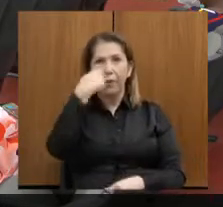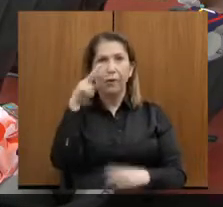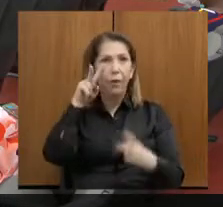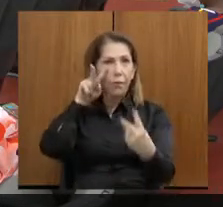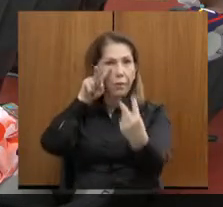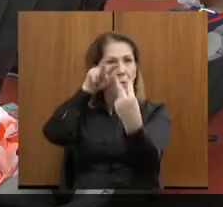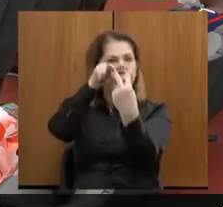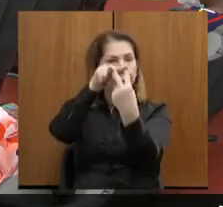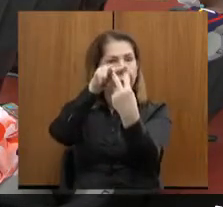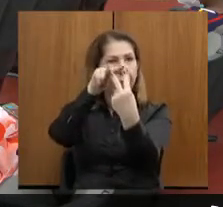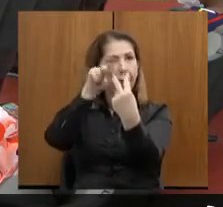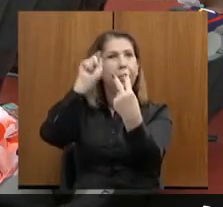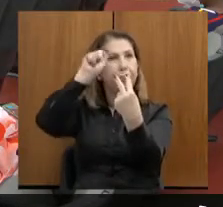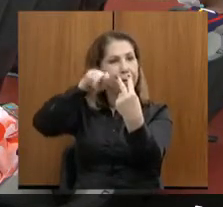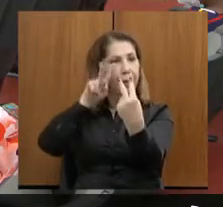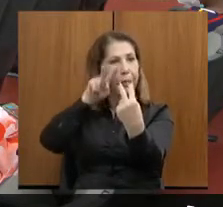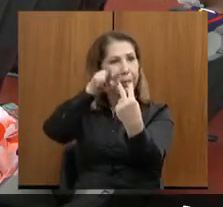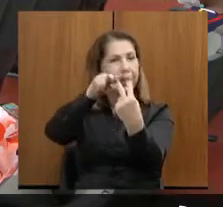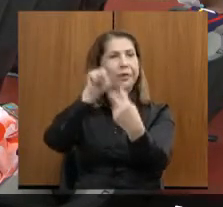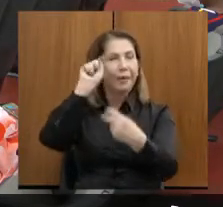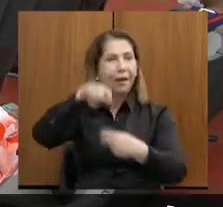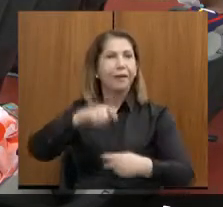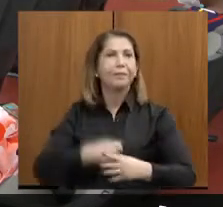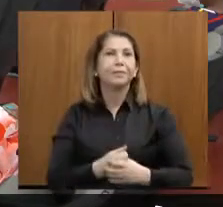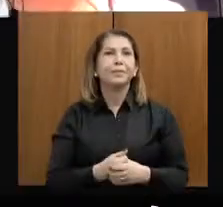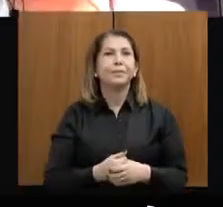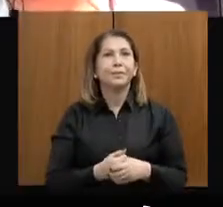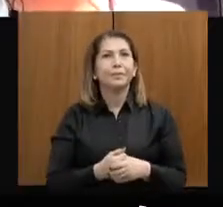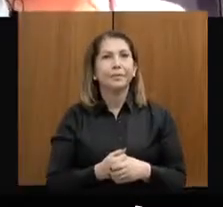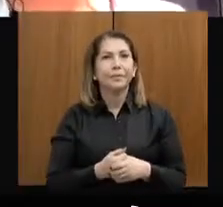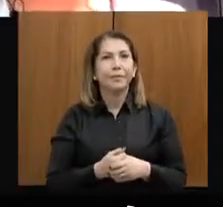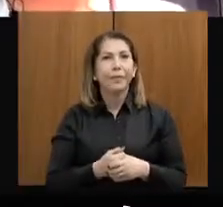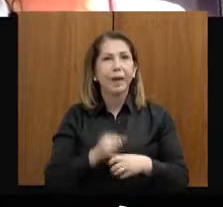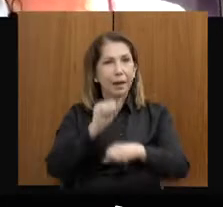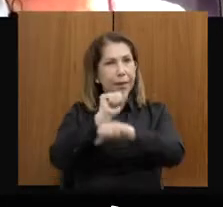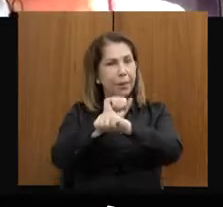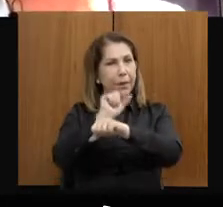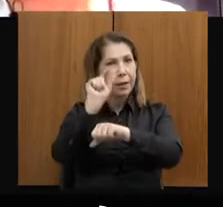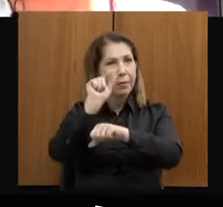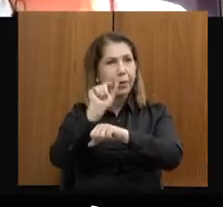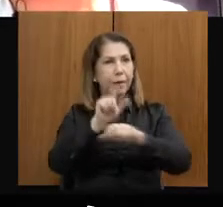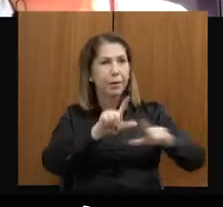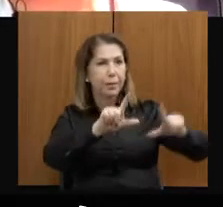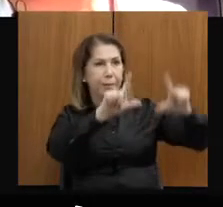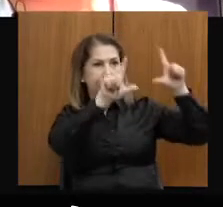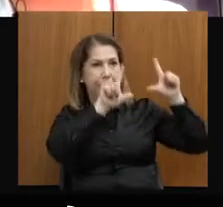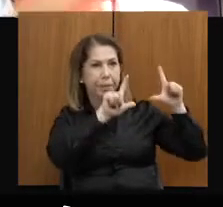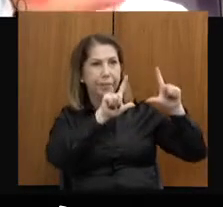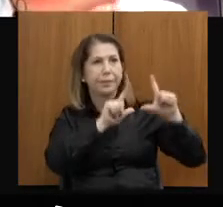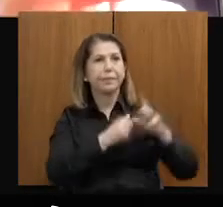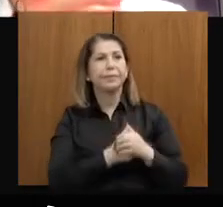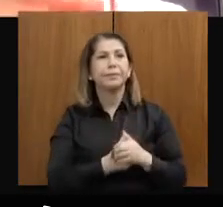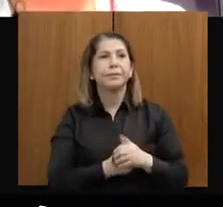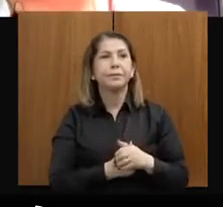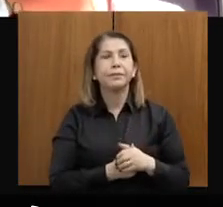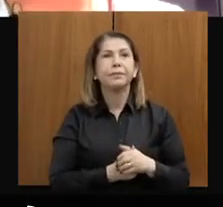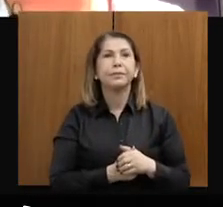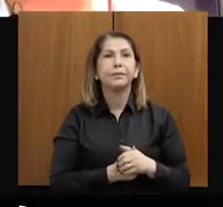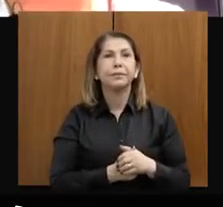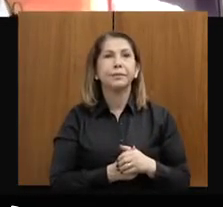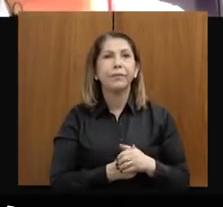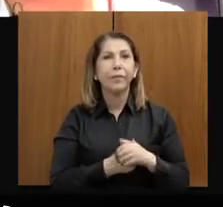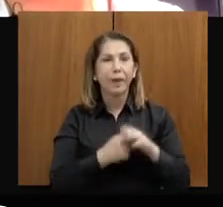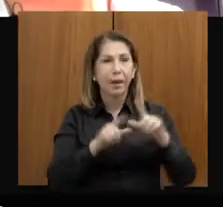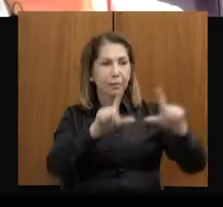olho no olho da medida do possível do virtual mas daqui a pouquinho eu já gente terminar apresentação visualização da apresentação